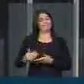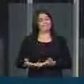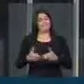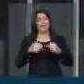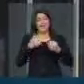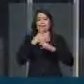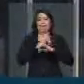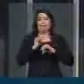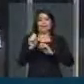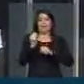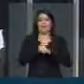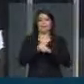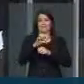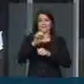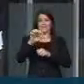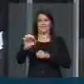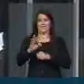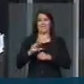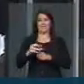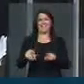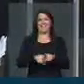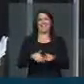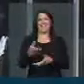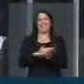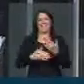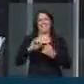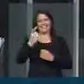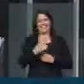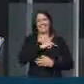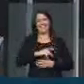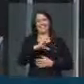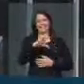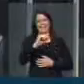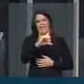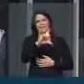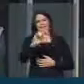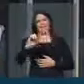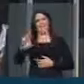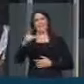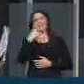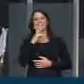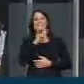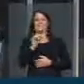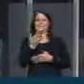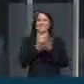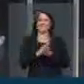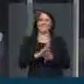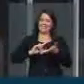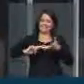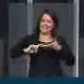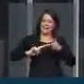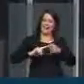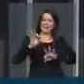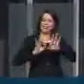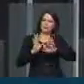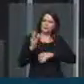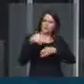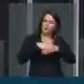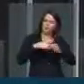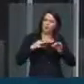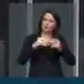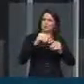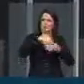90, durante o governo do ex-presidente Fernando Collor, na extinção de várias estruturas